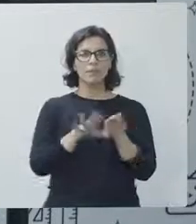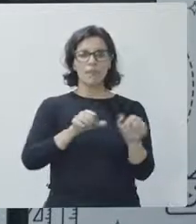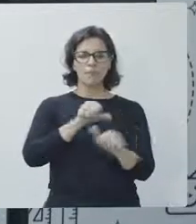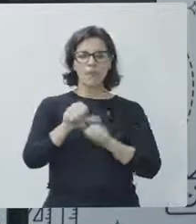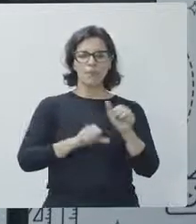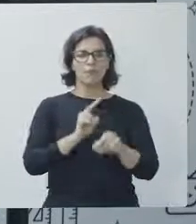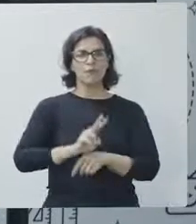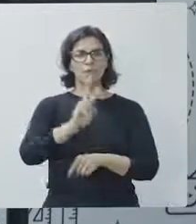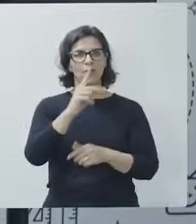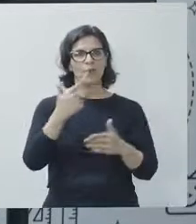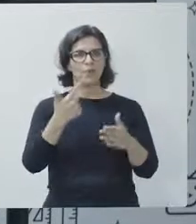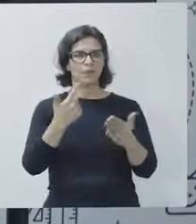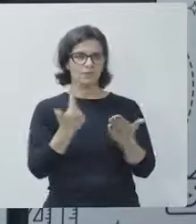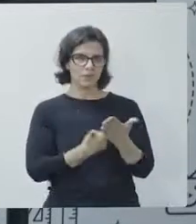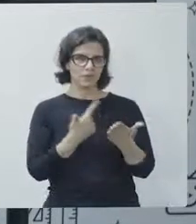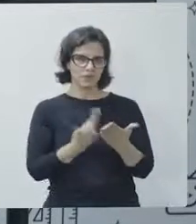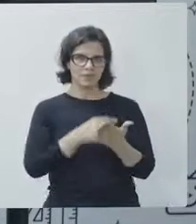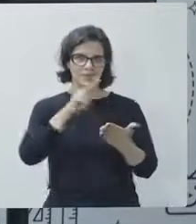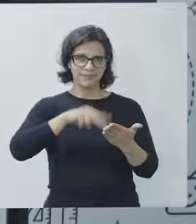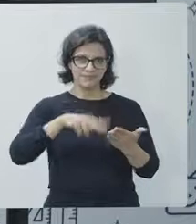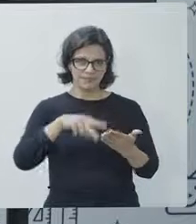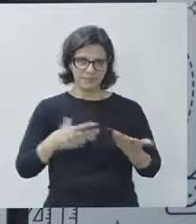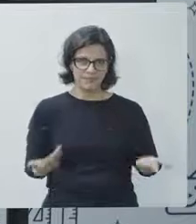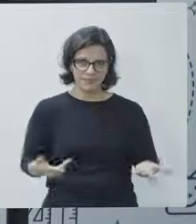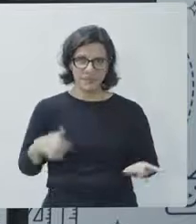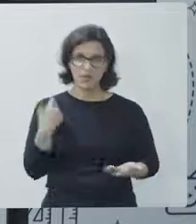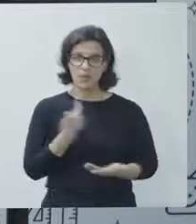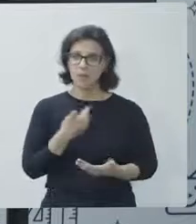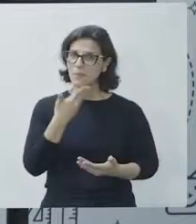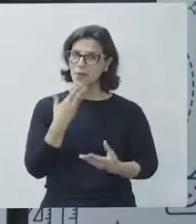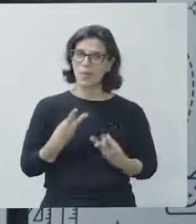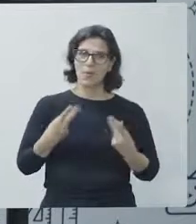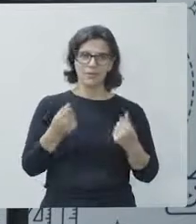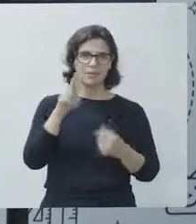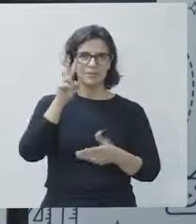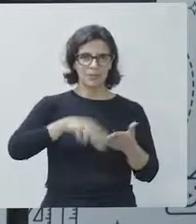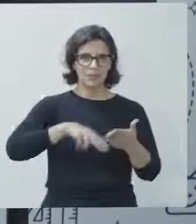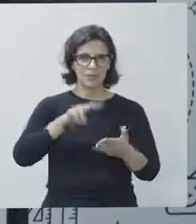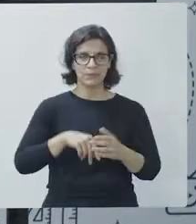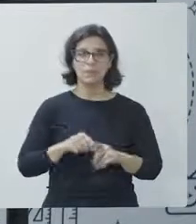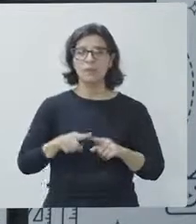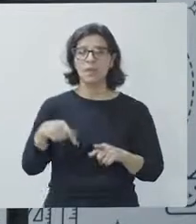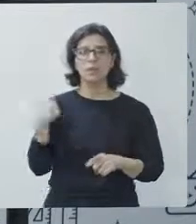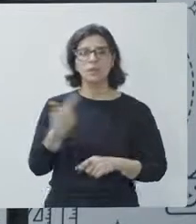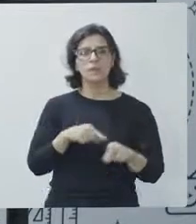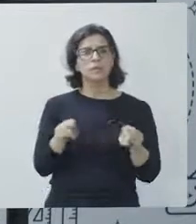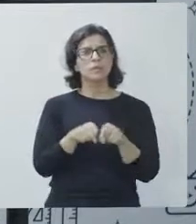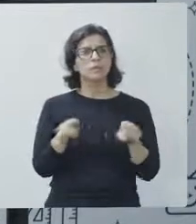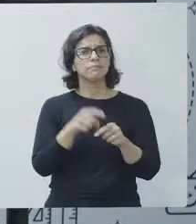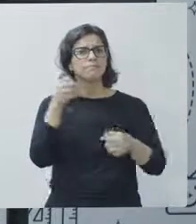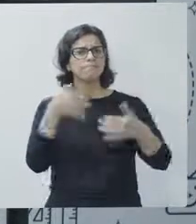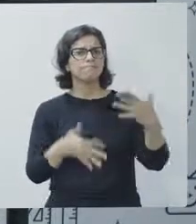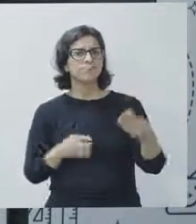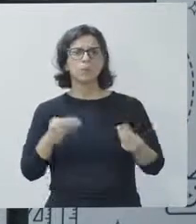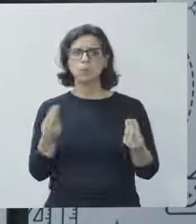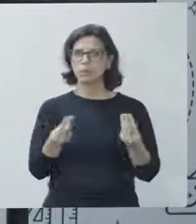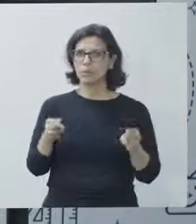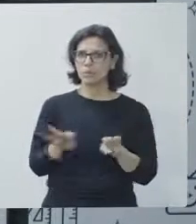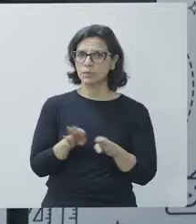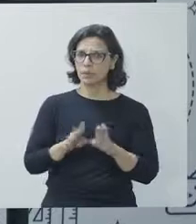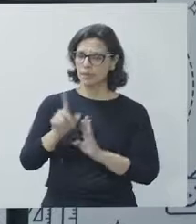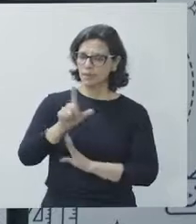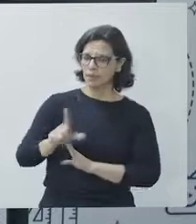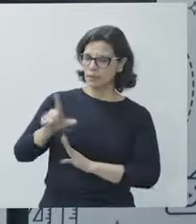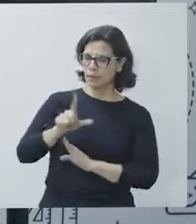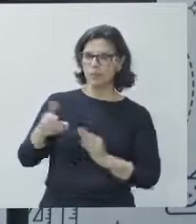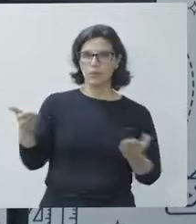isso enriquece cada vez mais a gente como leitor. Mas a gente vai falar, é claro, de